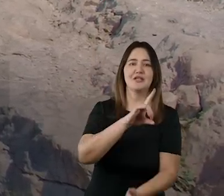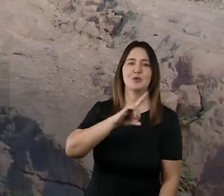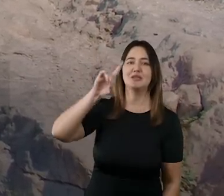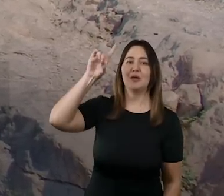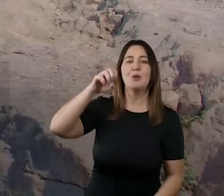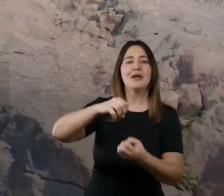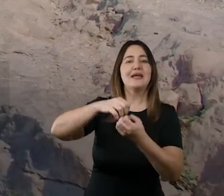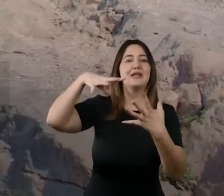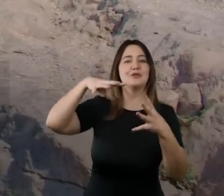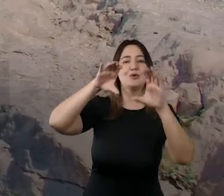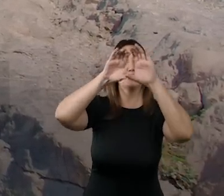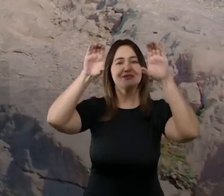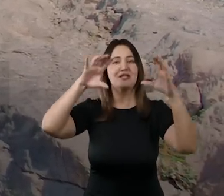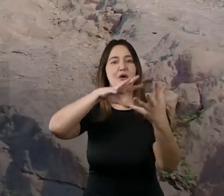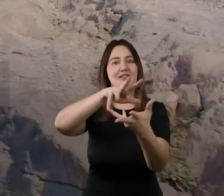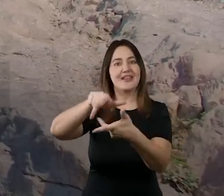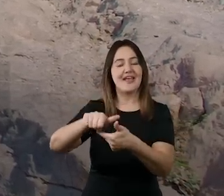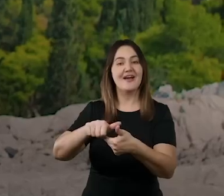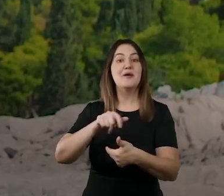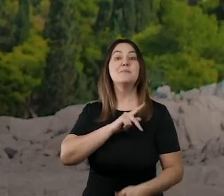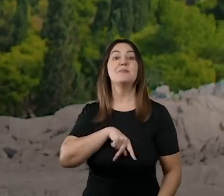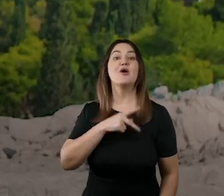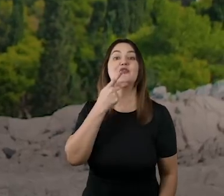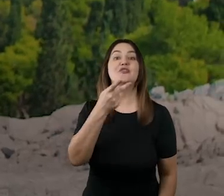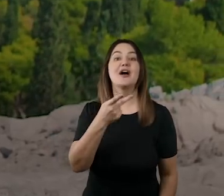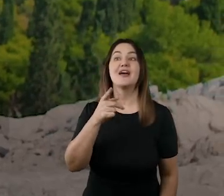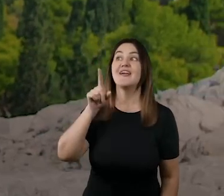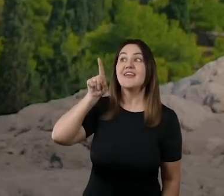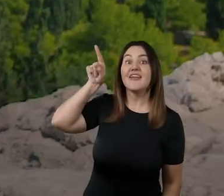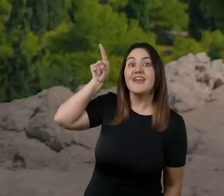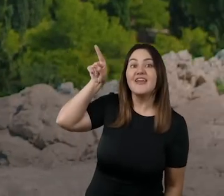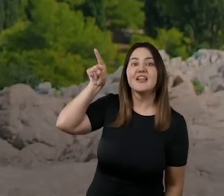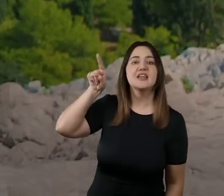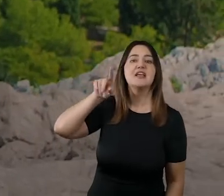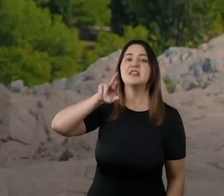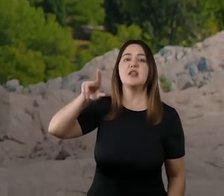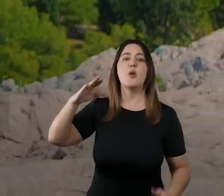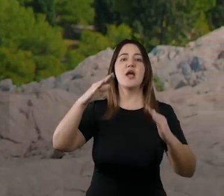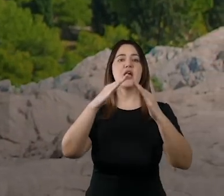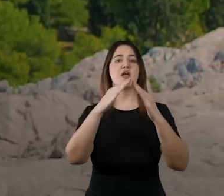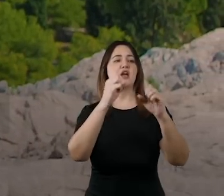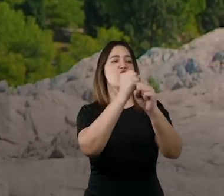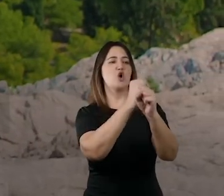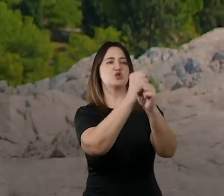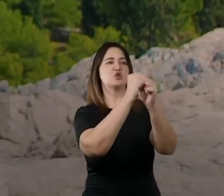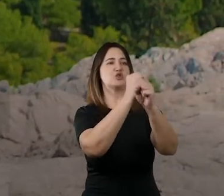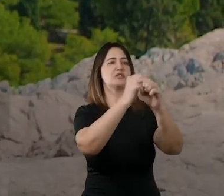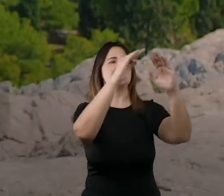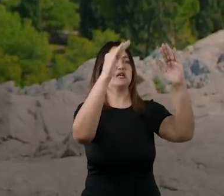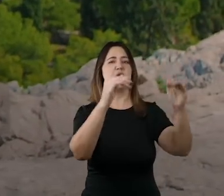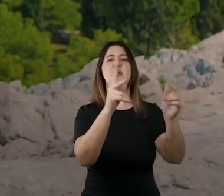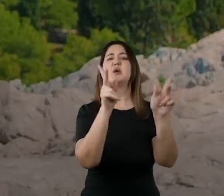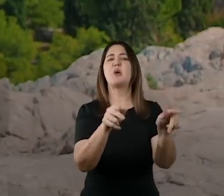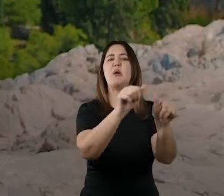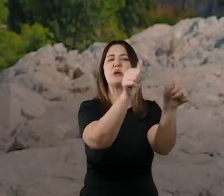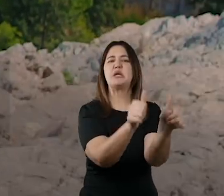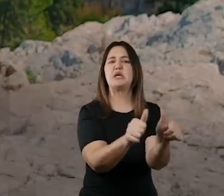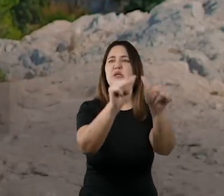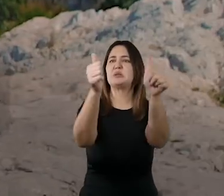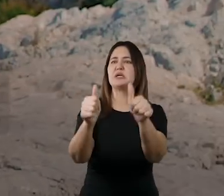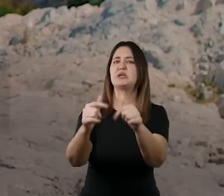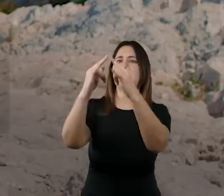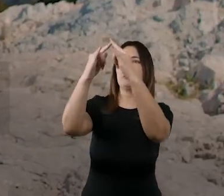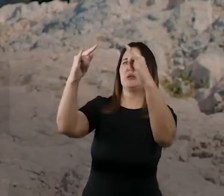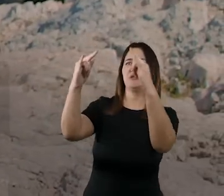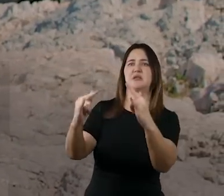o Criador do céu e da terra. E ele ainda coloca, ele não habita em santuário feito por mãos humanas, como se precisasse